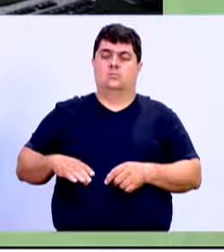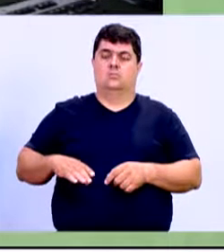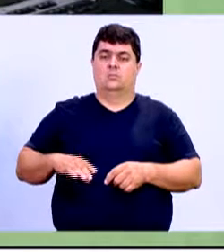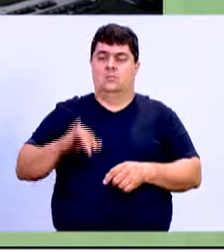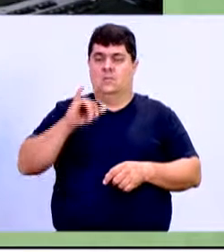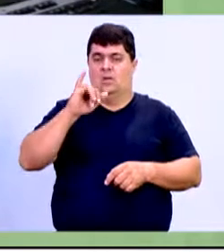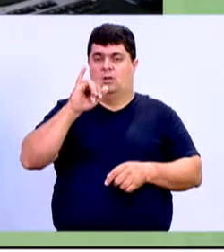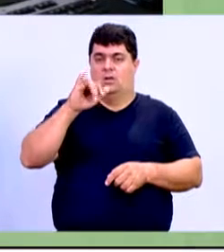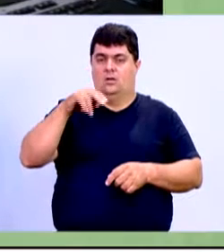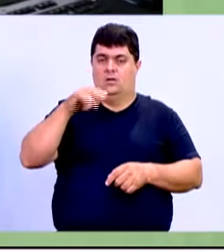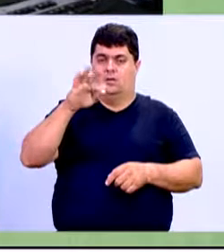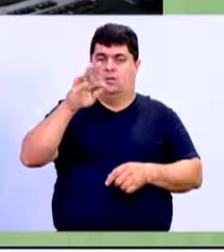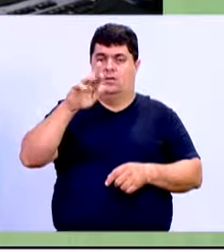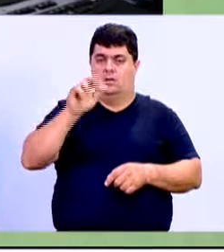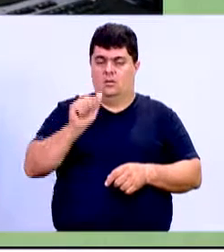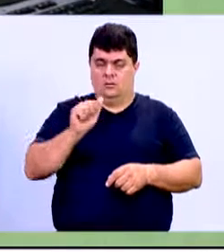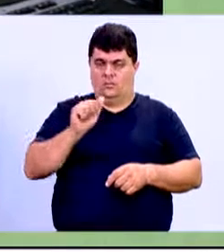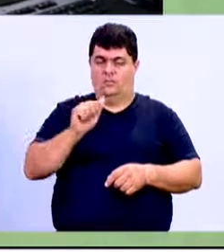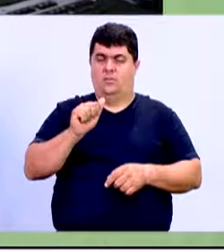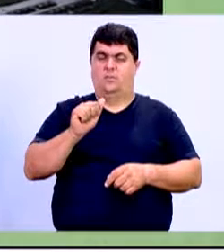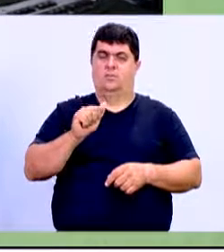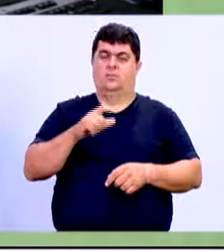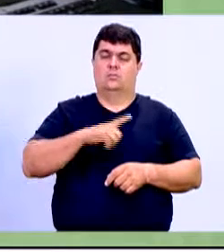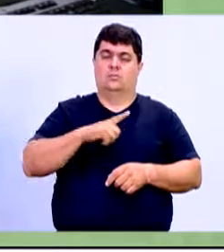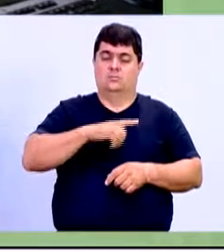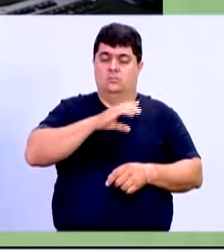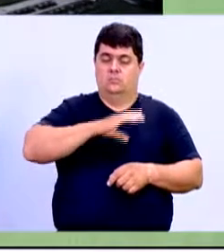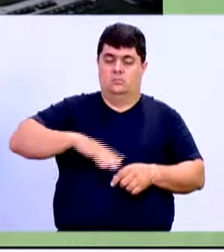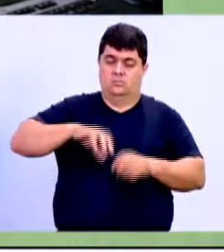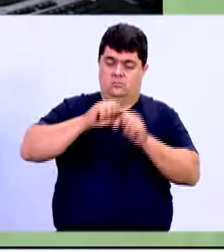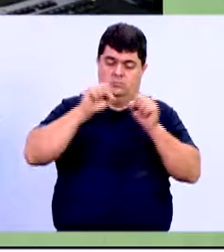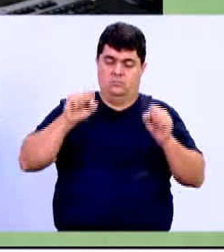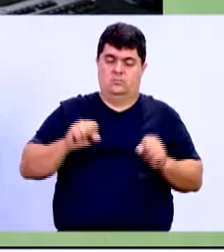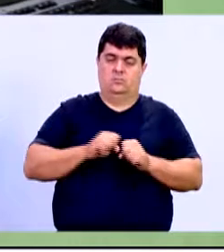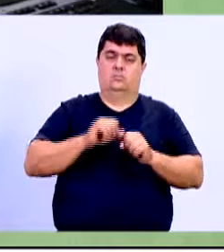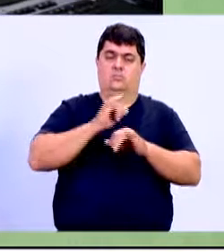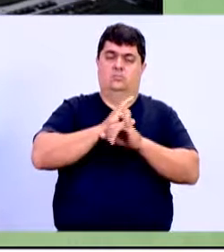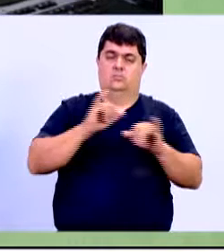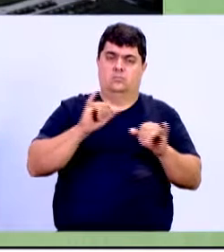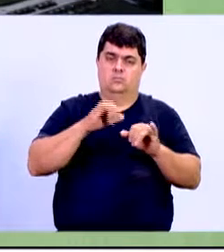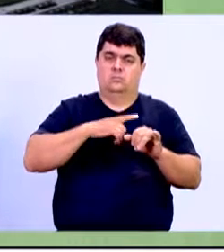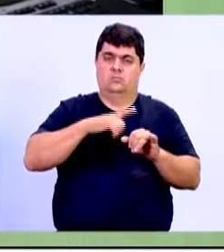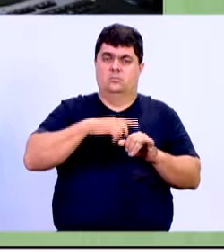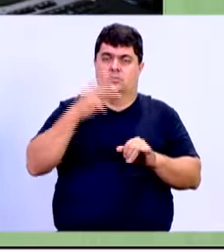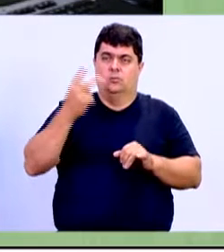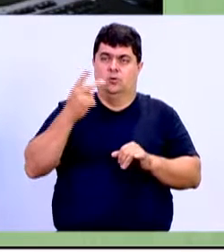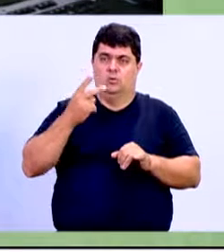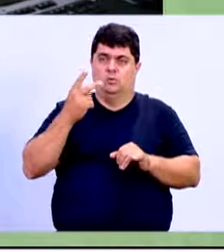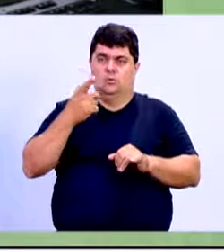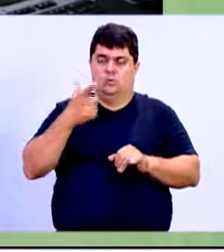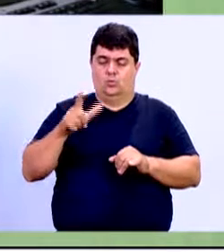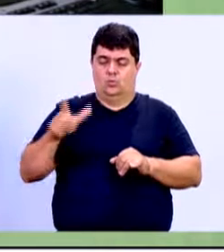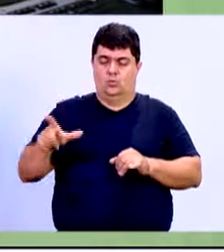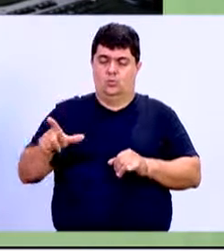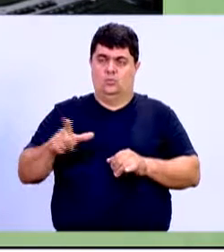infraestrutura. A coordenadoria de sistemas de informação, ela possui outras 2 divisões